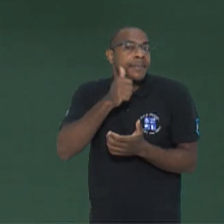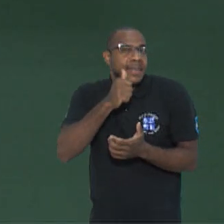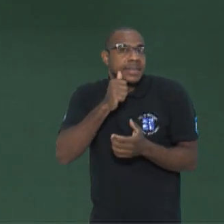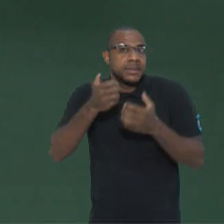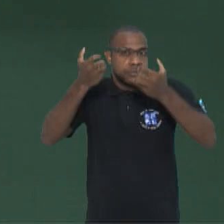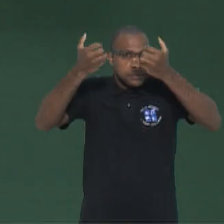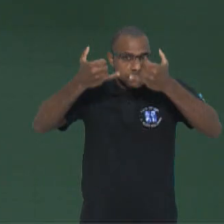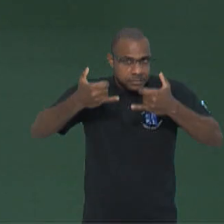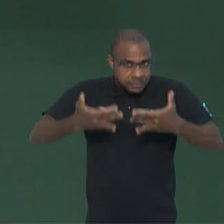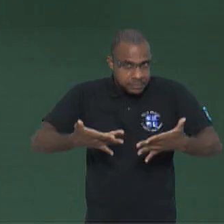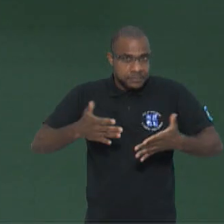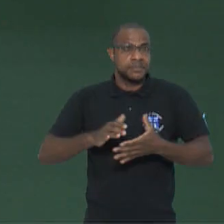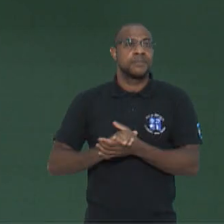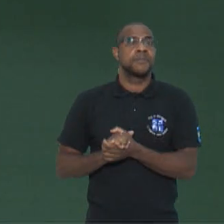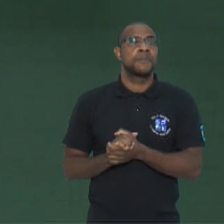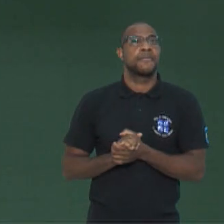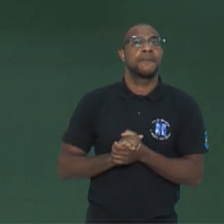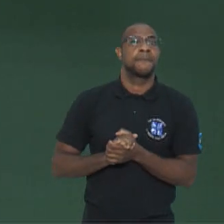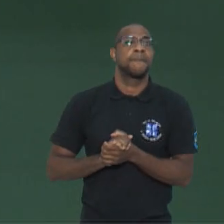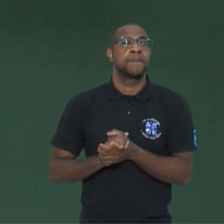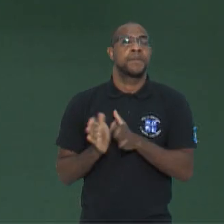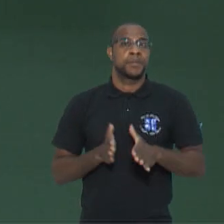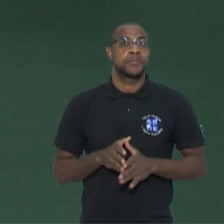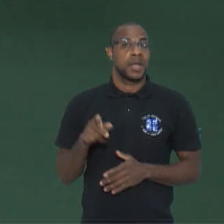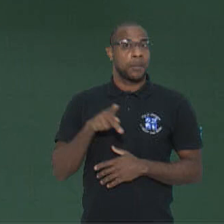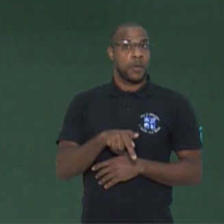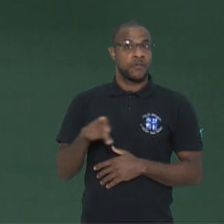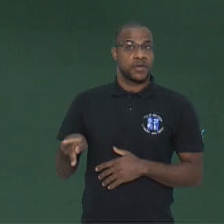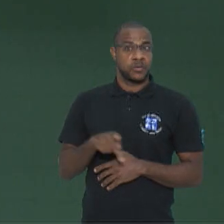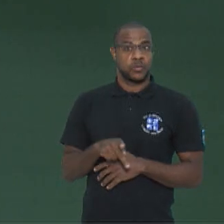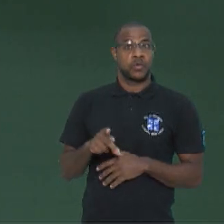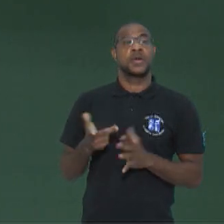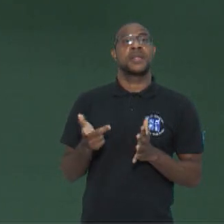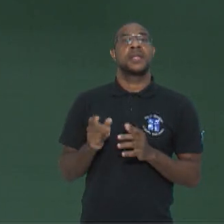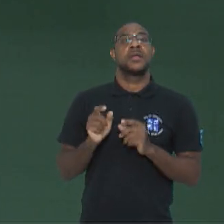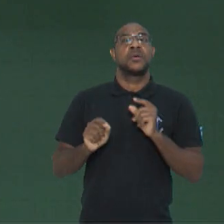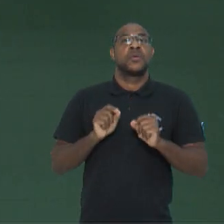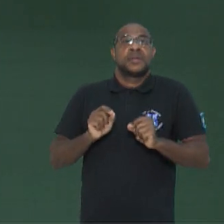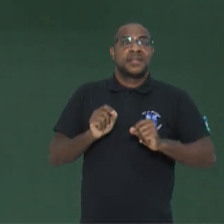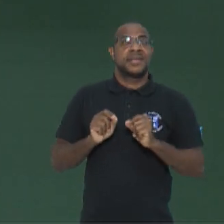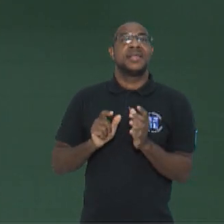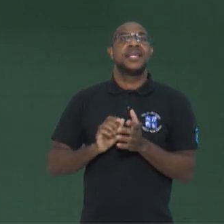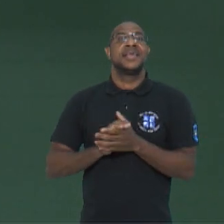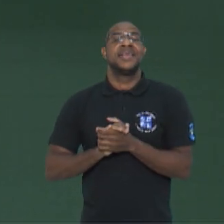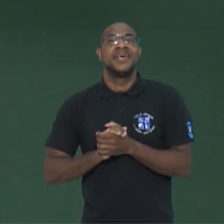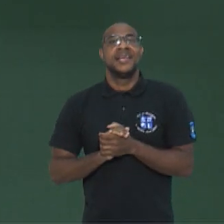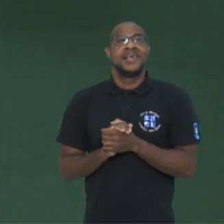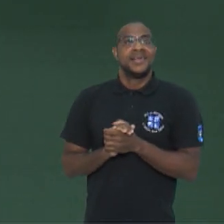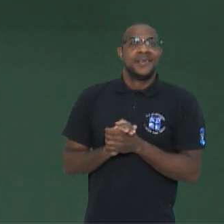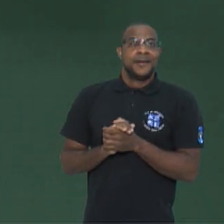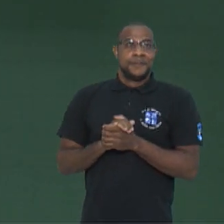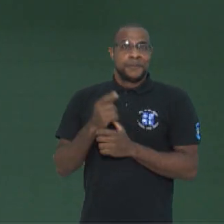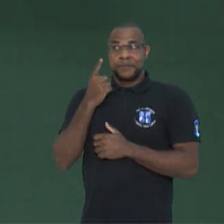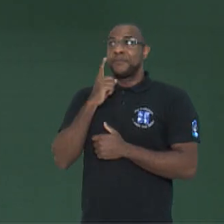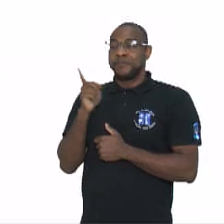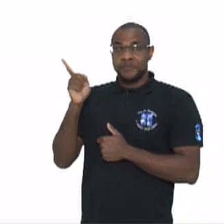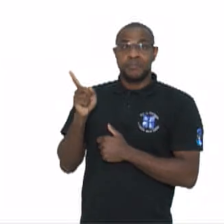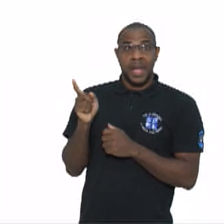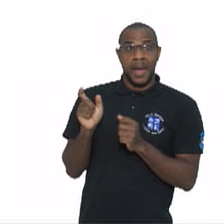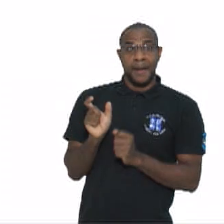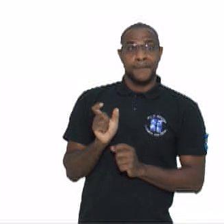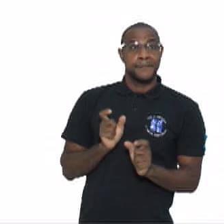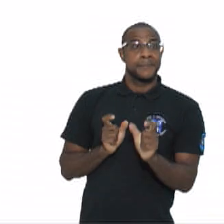se pronuncia, A professora de língua portuguesa, mas não é de inglês. Então, olhem só, a